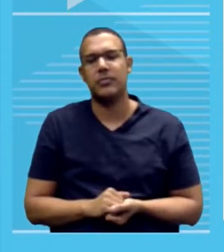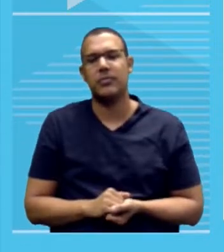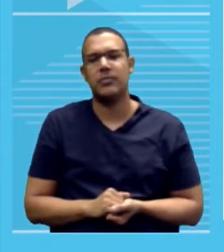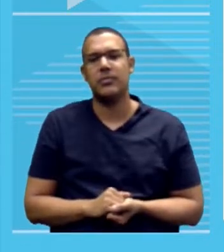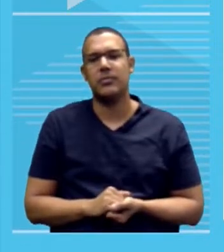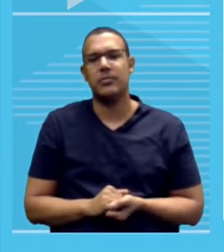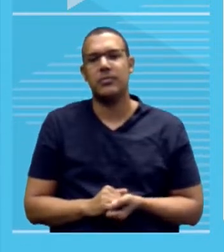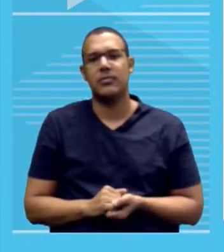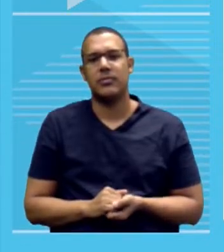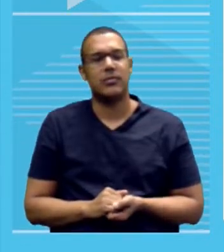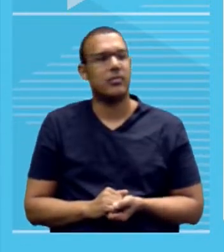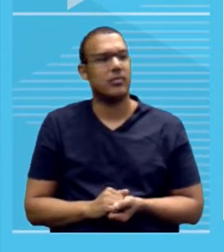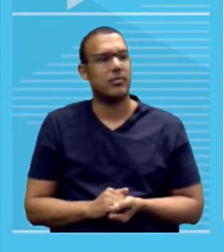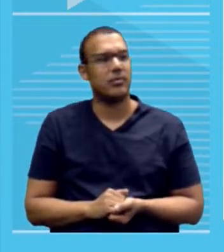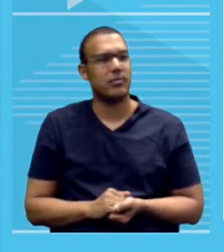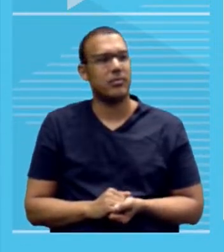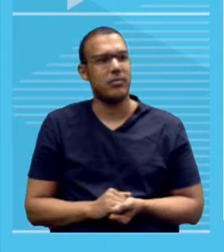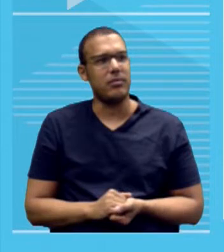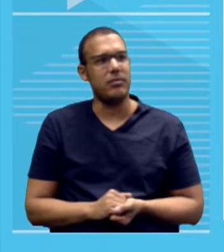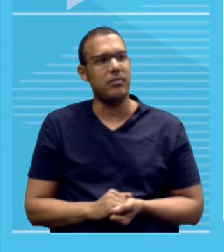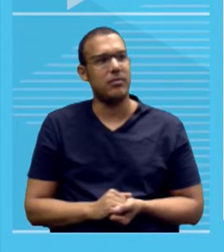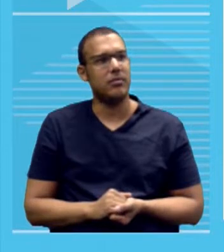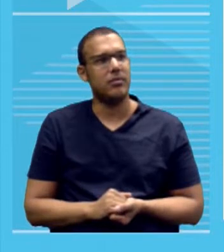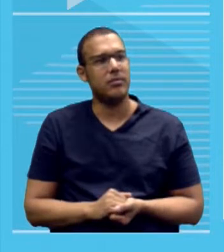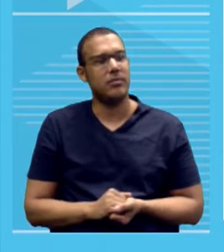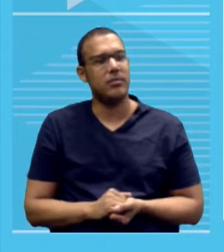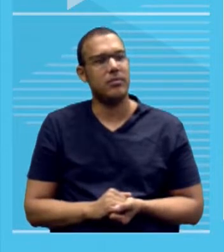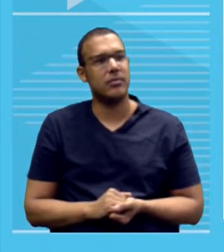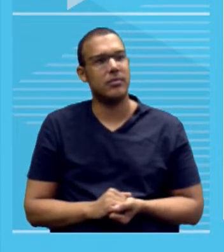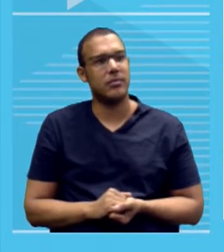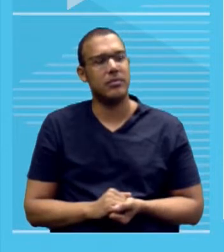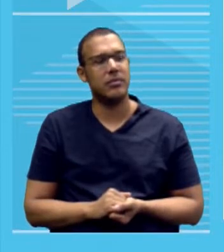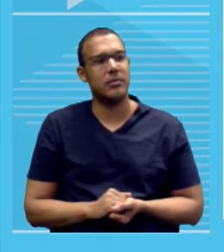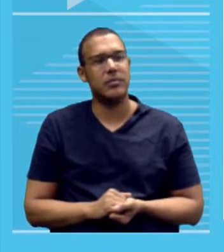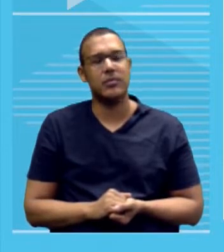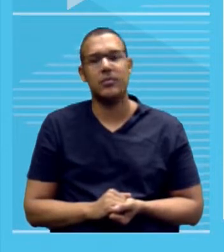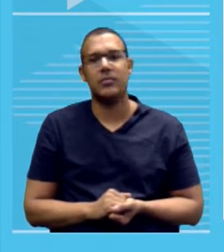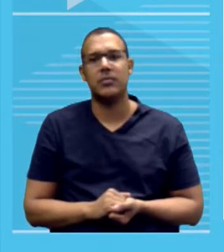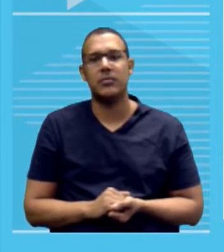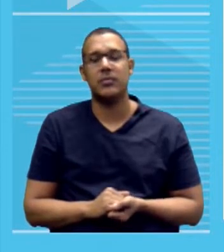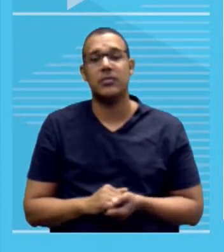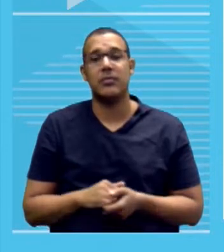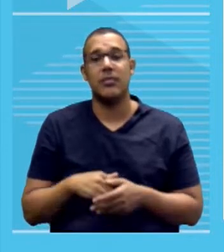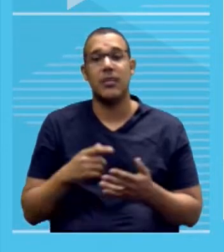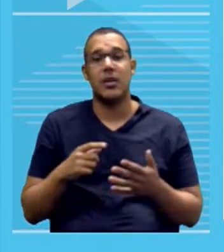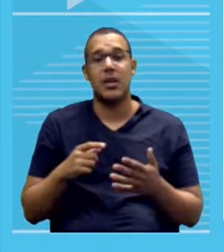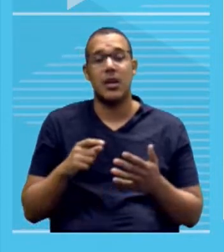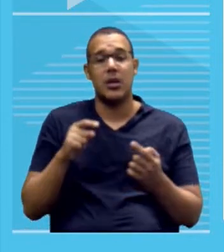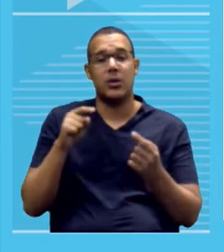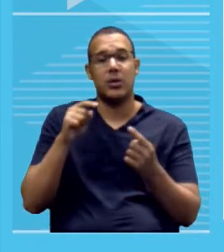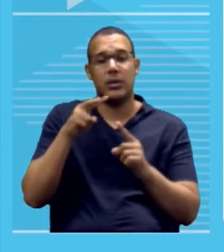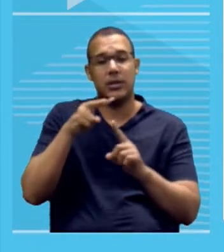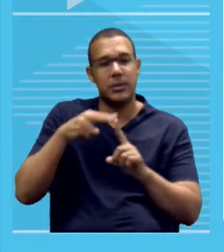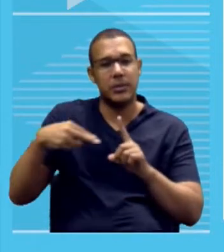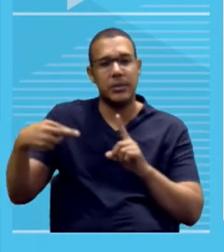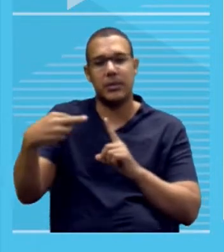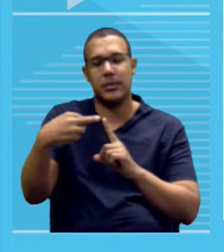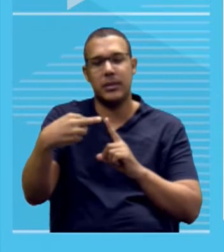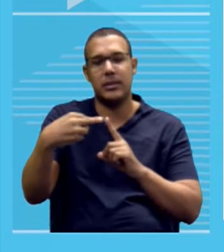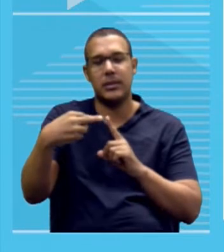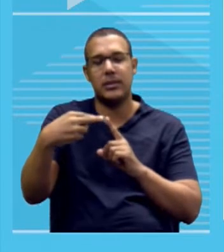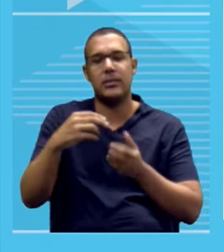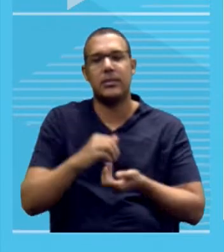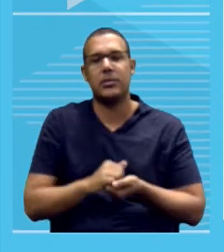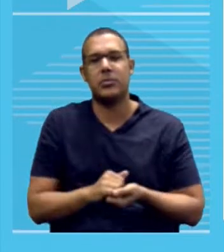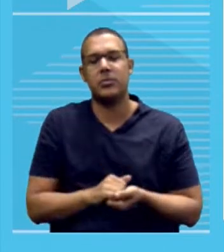Quais os objetivos já falamos sobre essa importância né galera dos objetivos Quais os pontos de vista e as